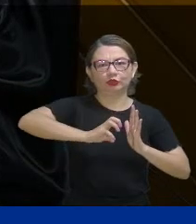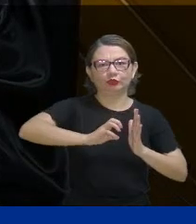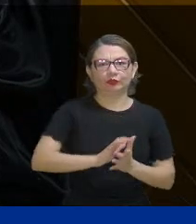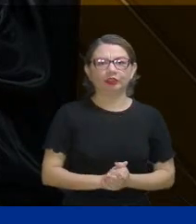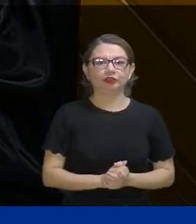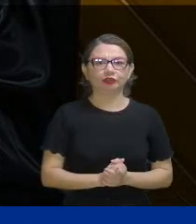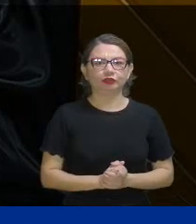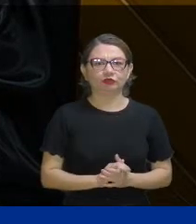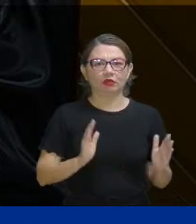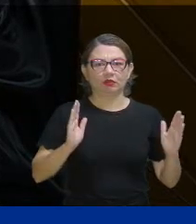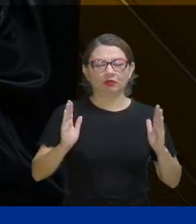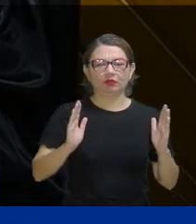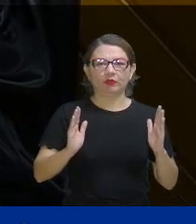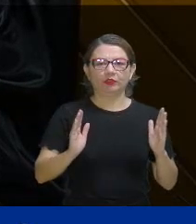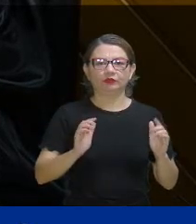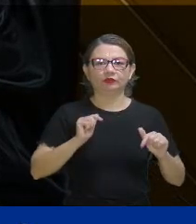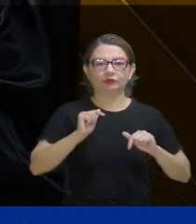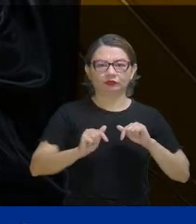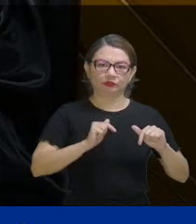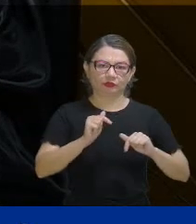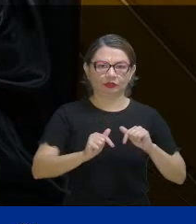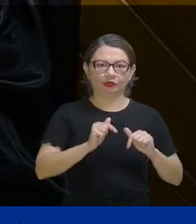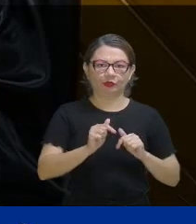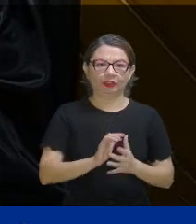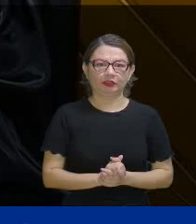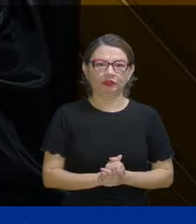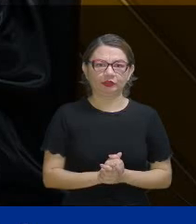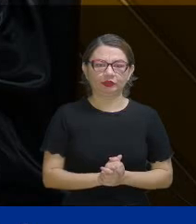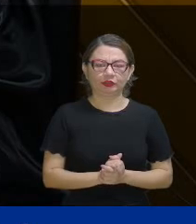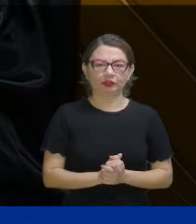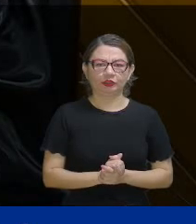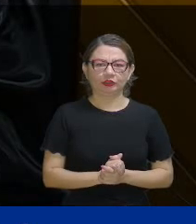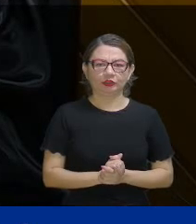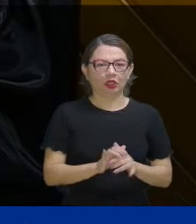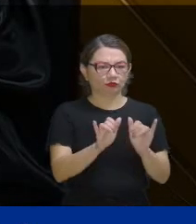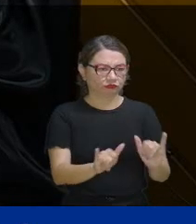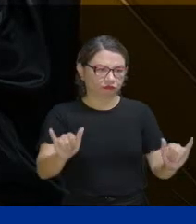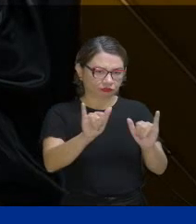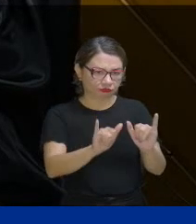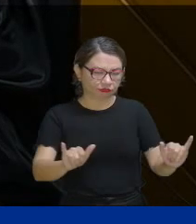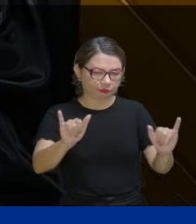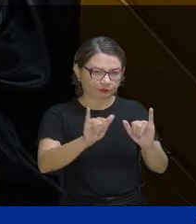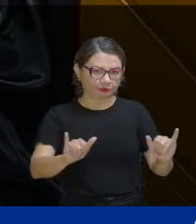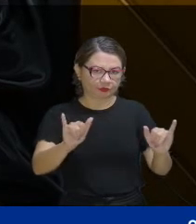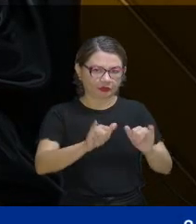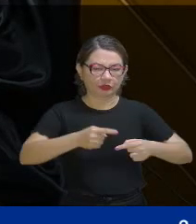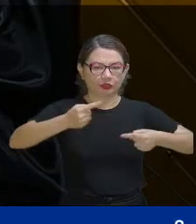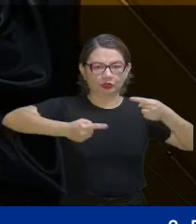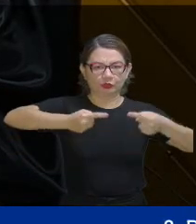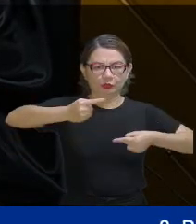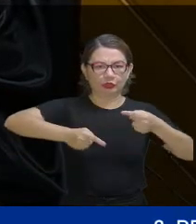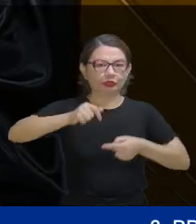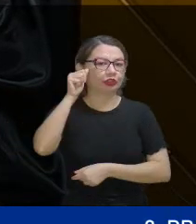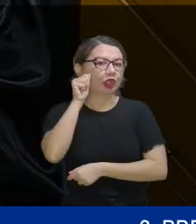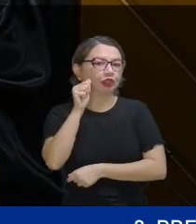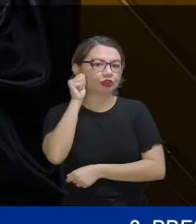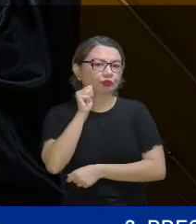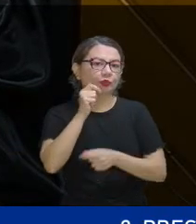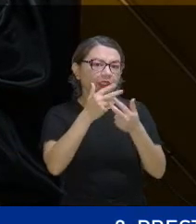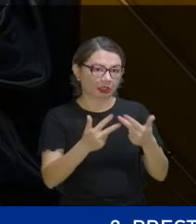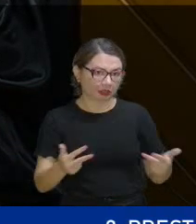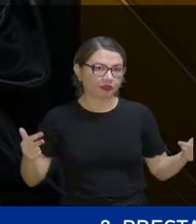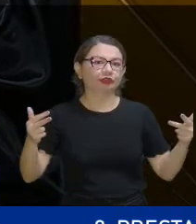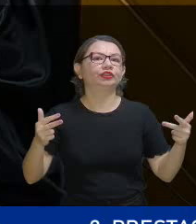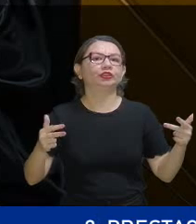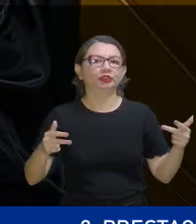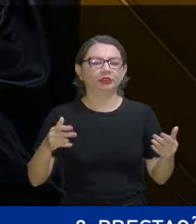exercício financeiro para a criação ou manutenção de programas de promoção e difusão da participação política de mulheres.